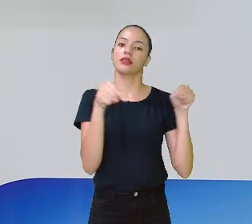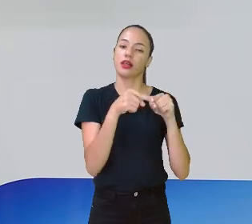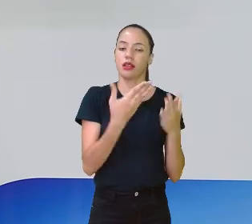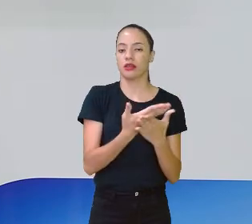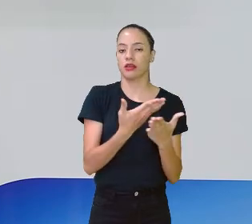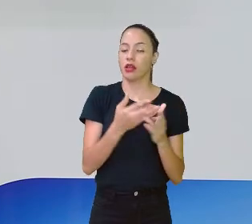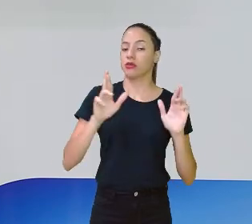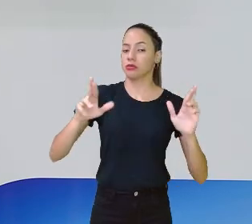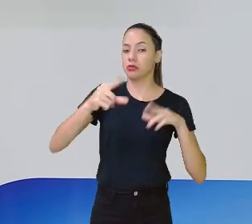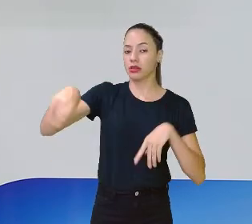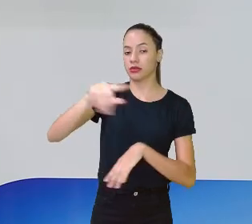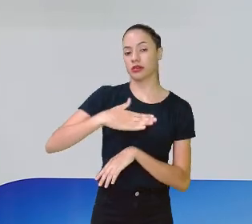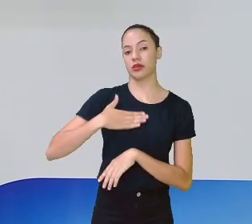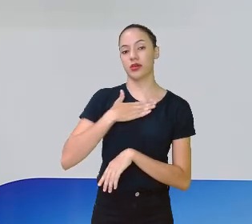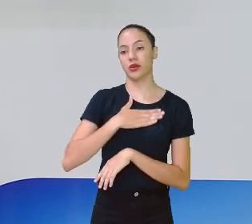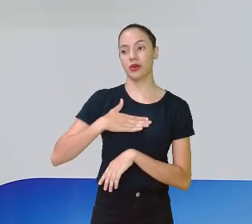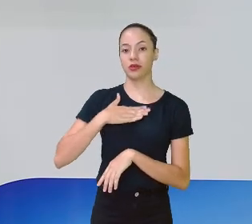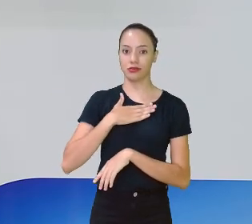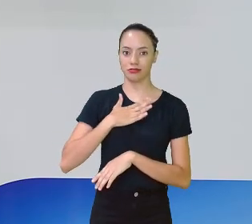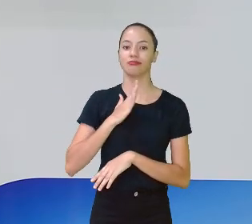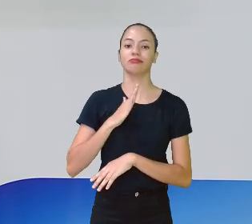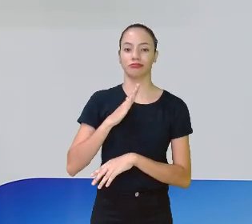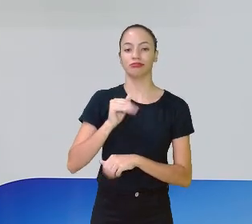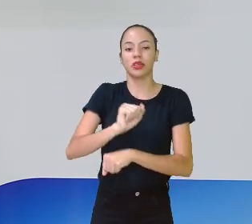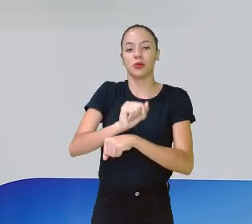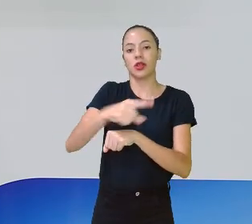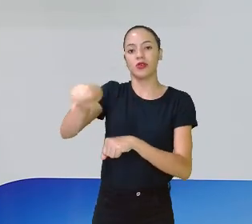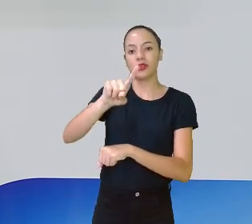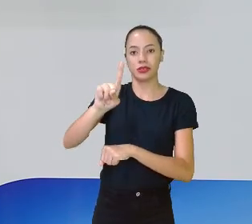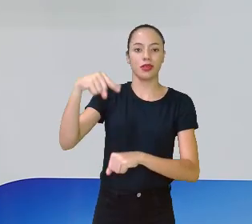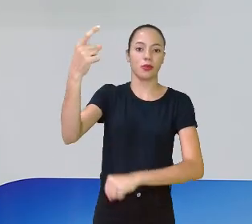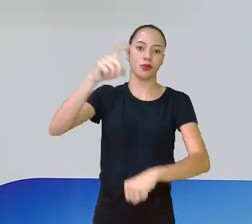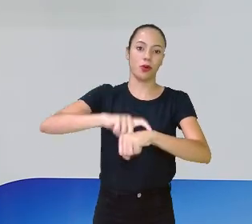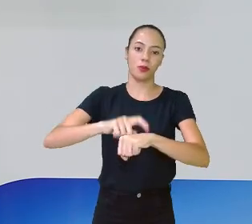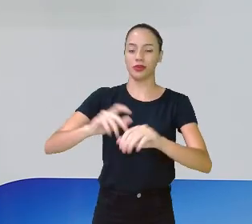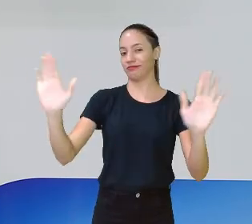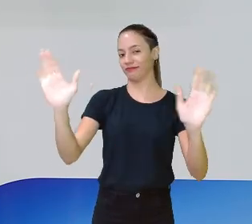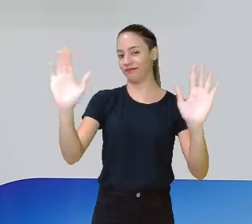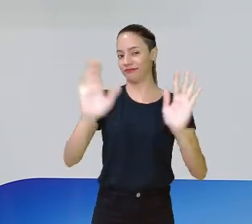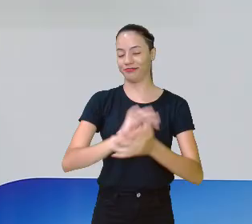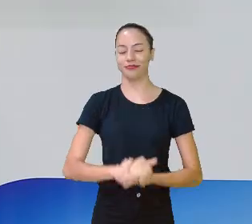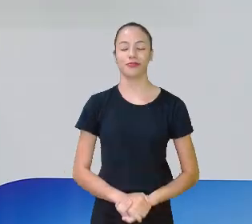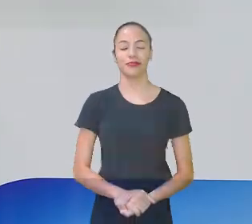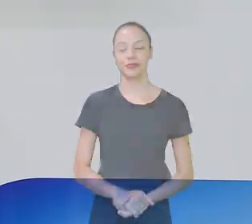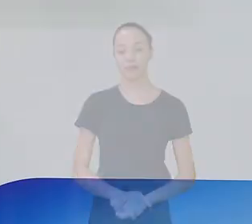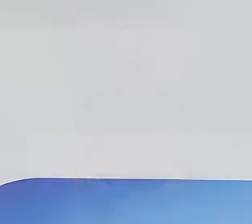espero que você tenha gostado e eu te aguardo no nosso próximo momento. Tchau, tchau.